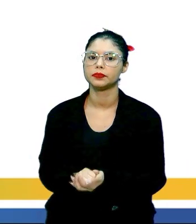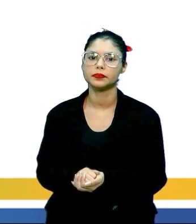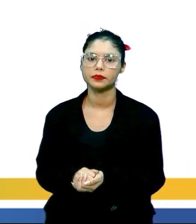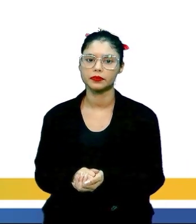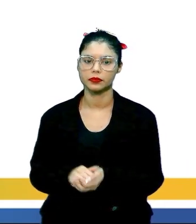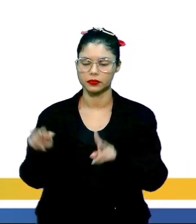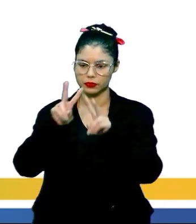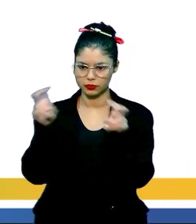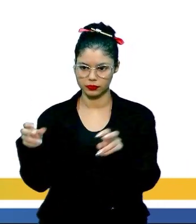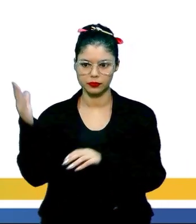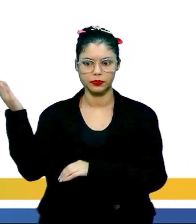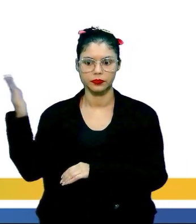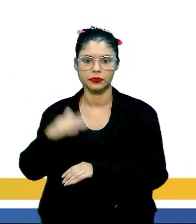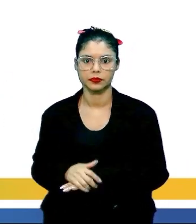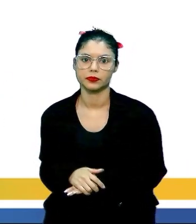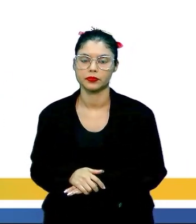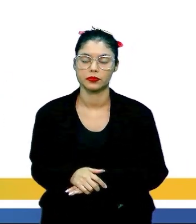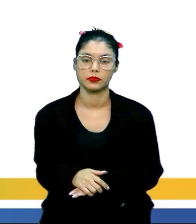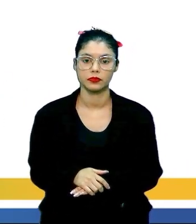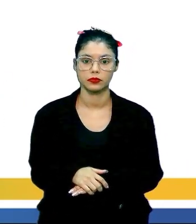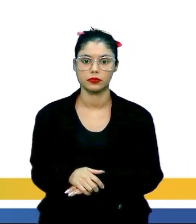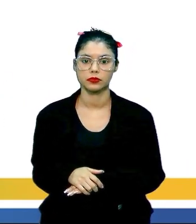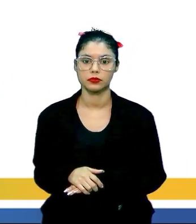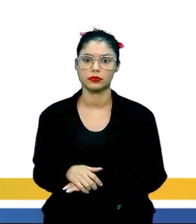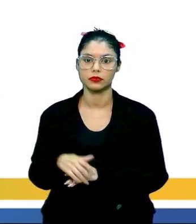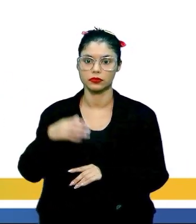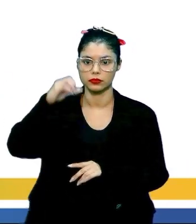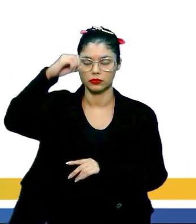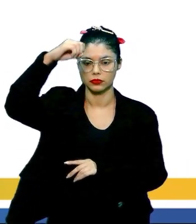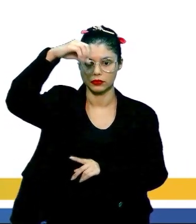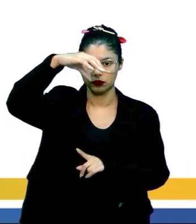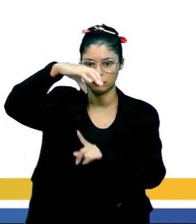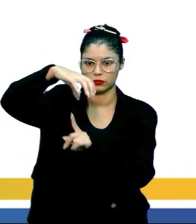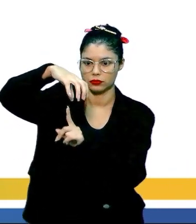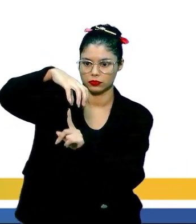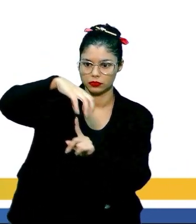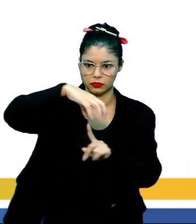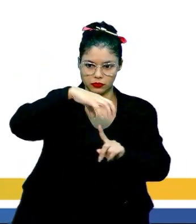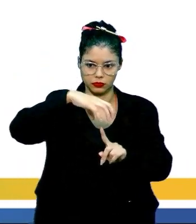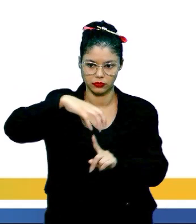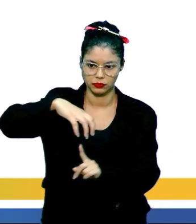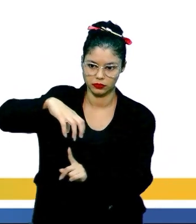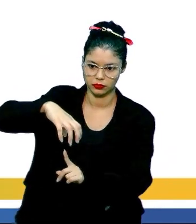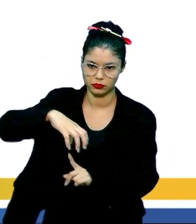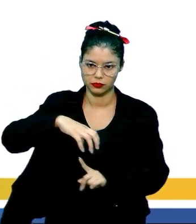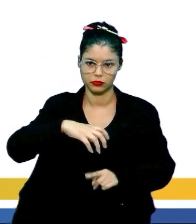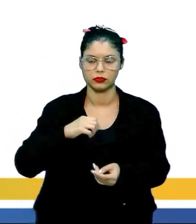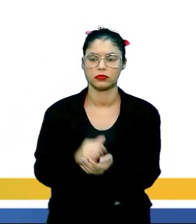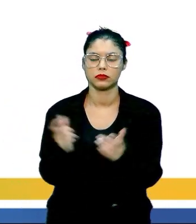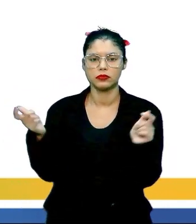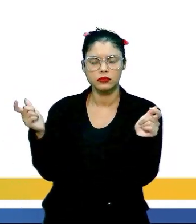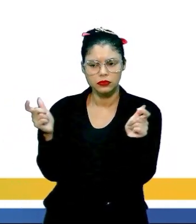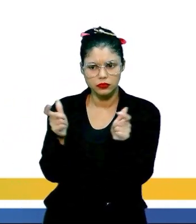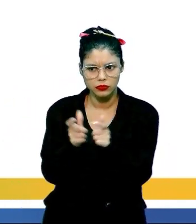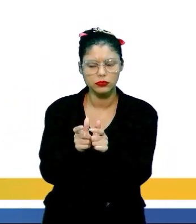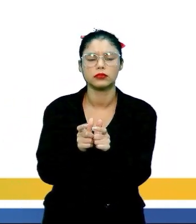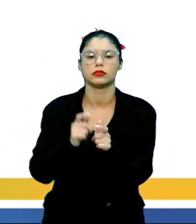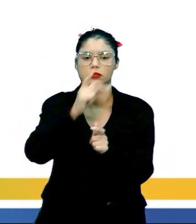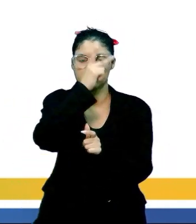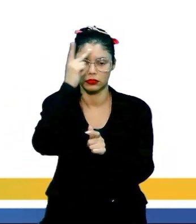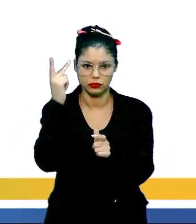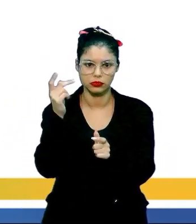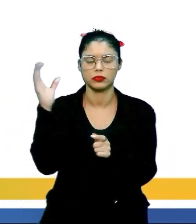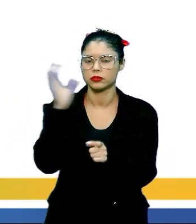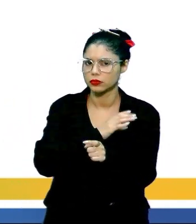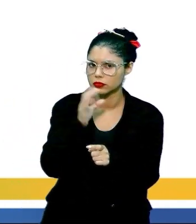a seguinte situação. O paraquedas é utilizado para reduzir a velocidade do usuário